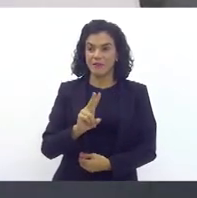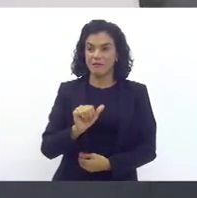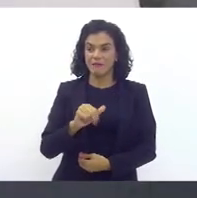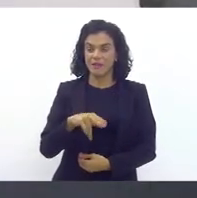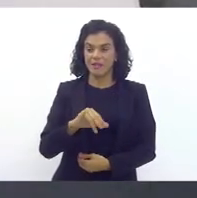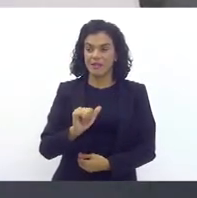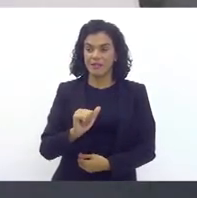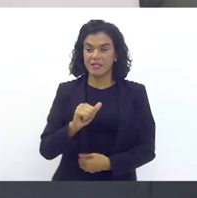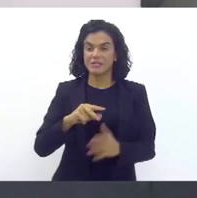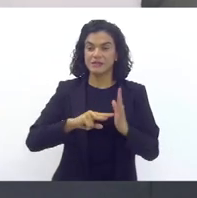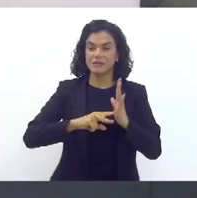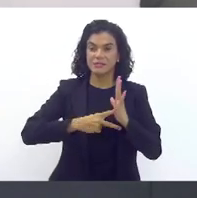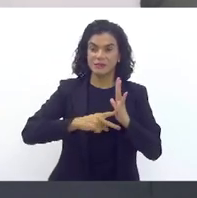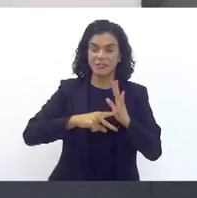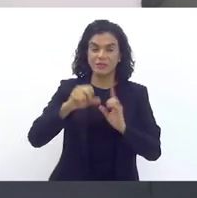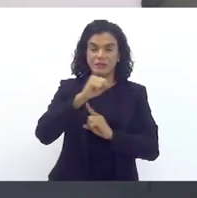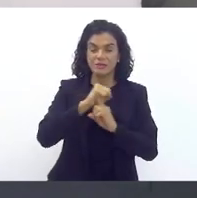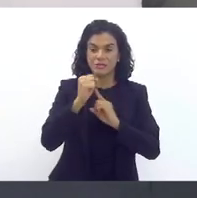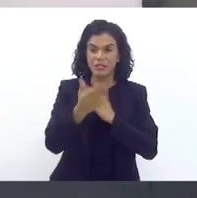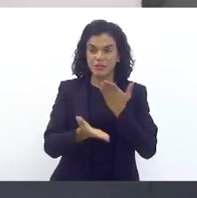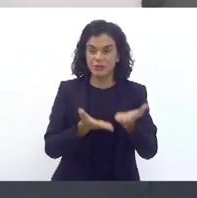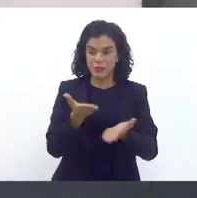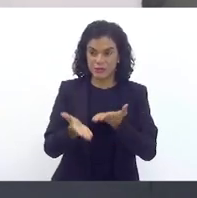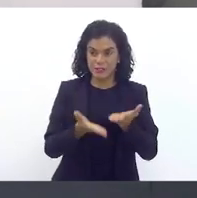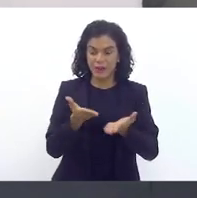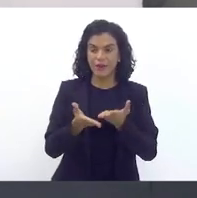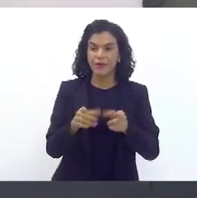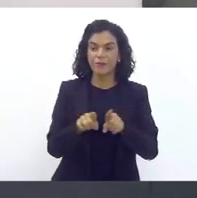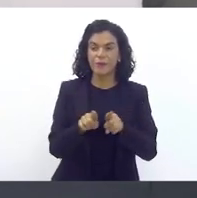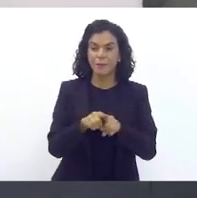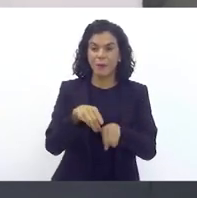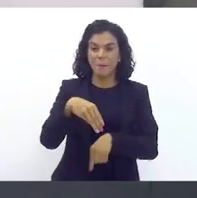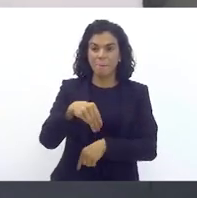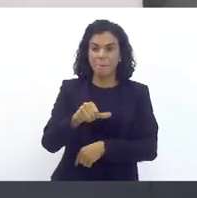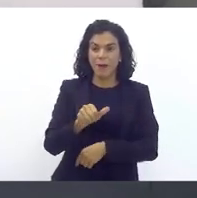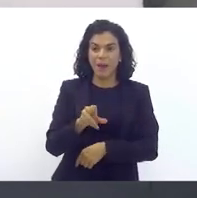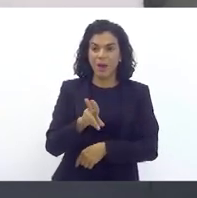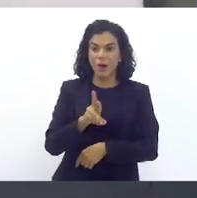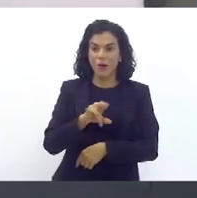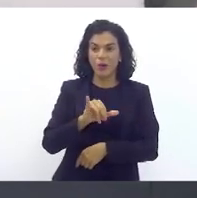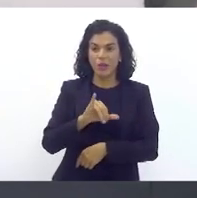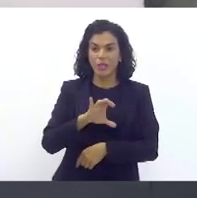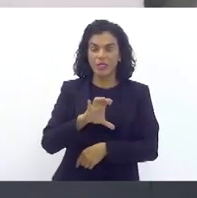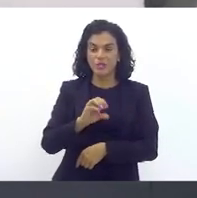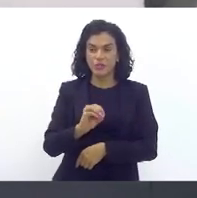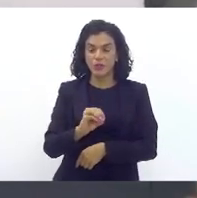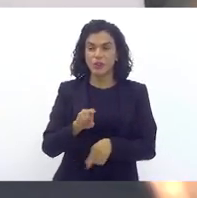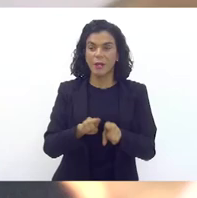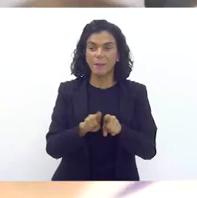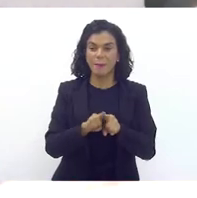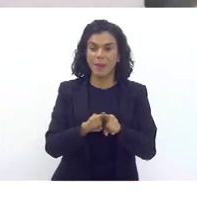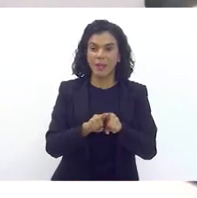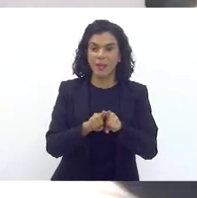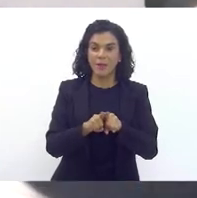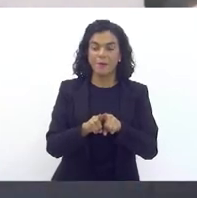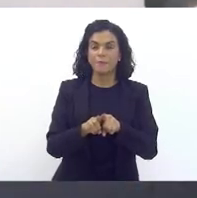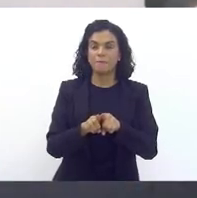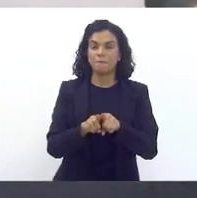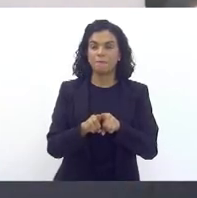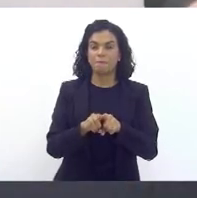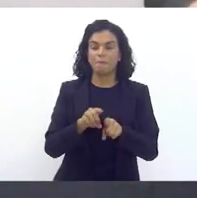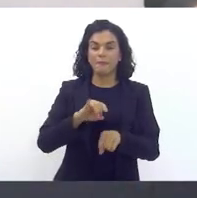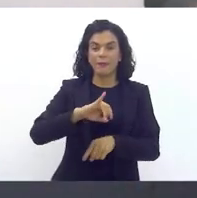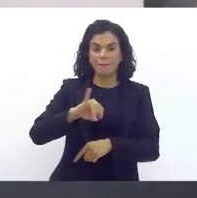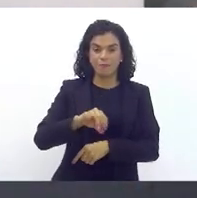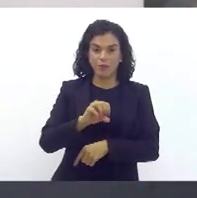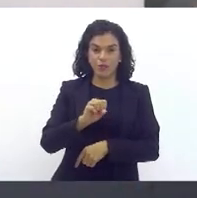do Sindicato de Assistentes Sociais, Hélio Maurício, acho que é Lecia Mourim, André Luiz já está conosco,